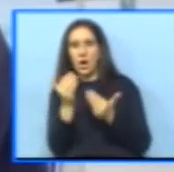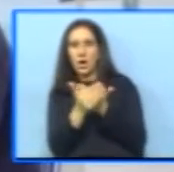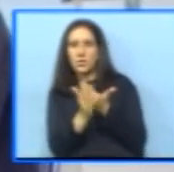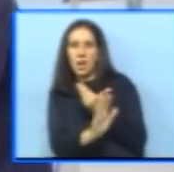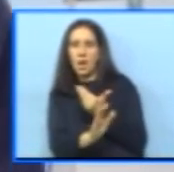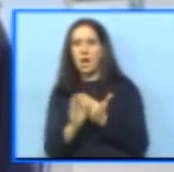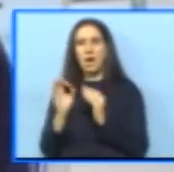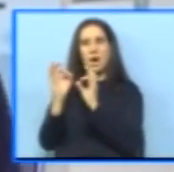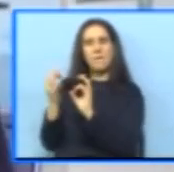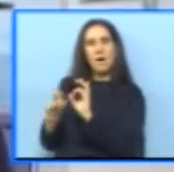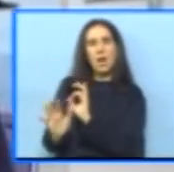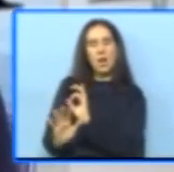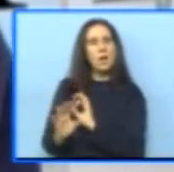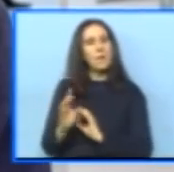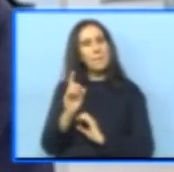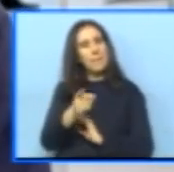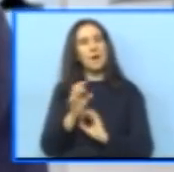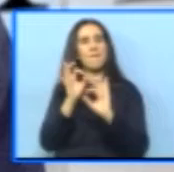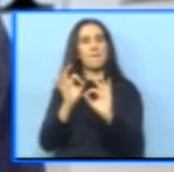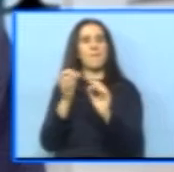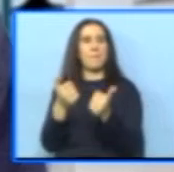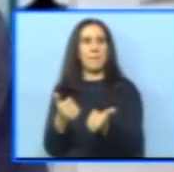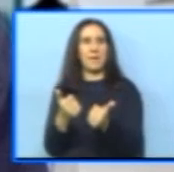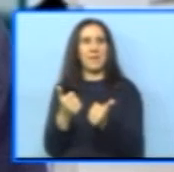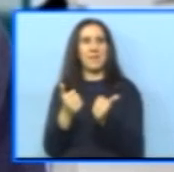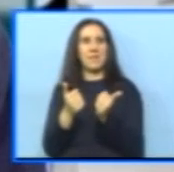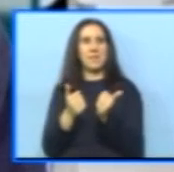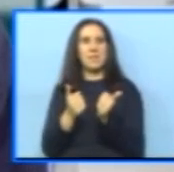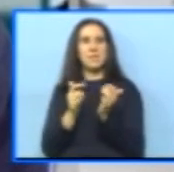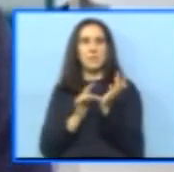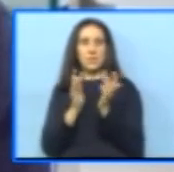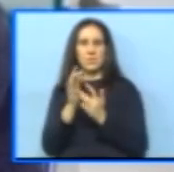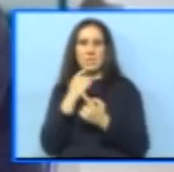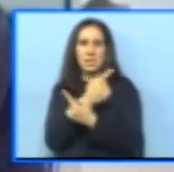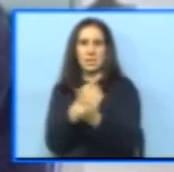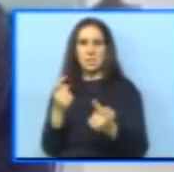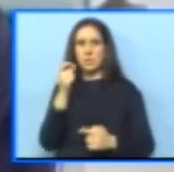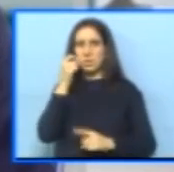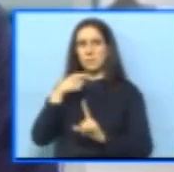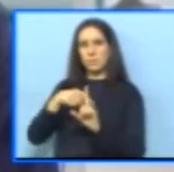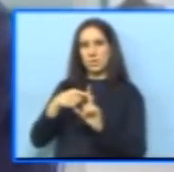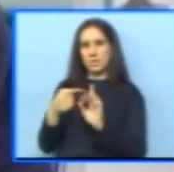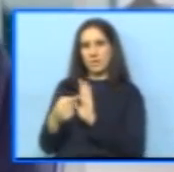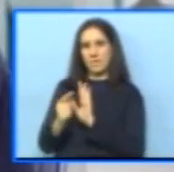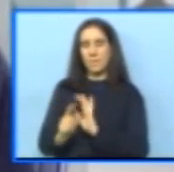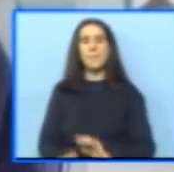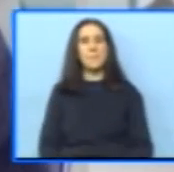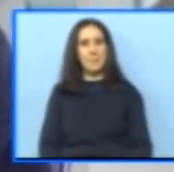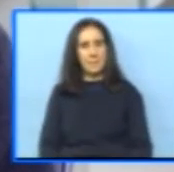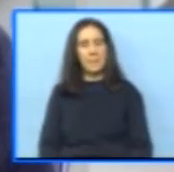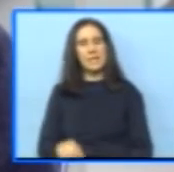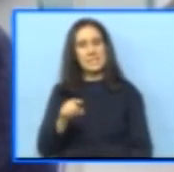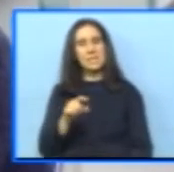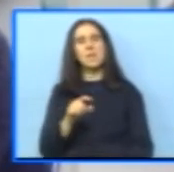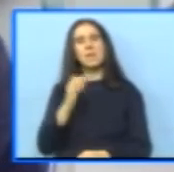não maltratar, é tratar bem. Jesus é vem pela claramente positiva dizer e não apenas isso, pela exatamente. negativa. E claro. essa conversão